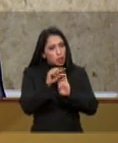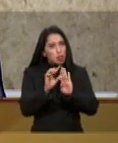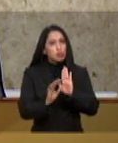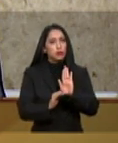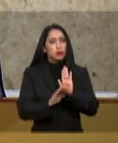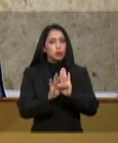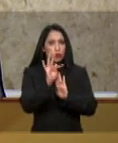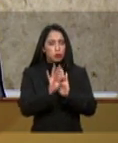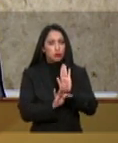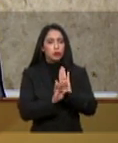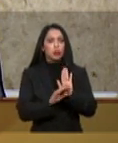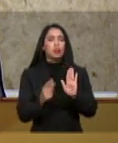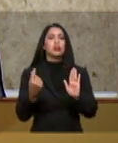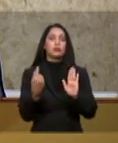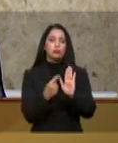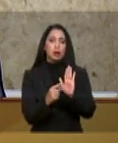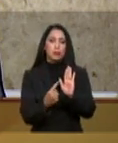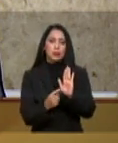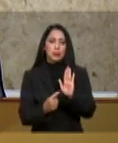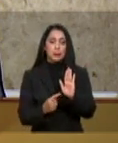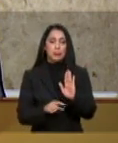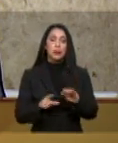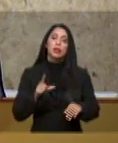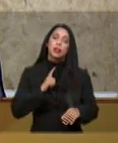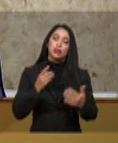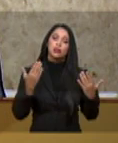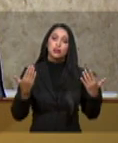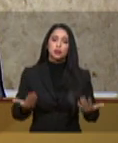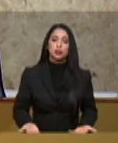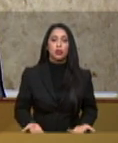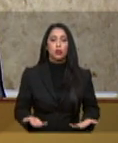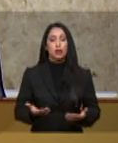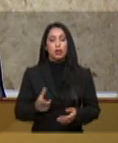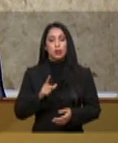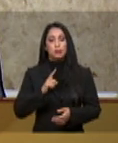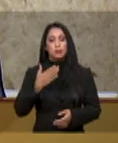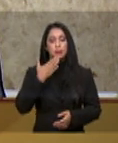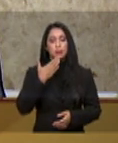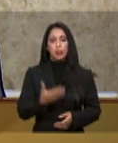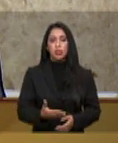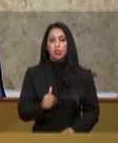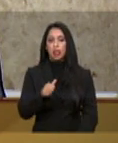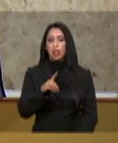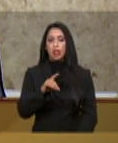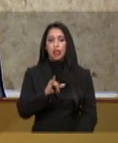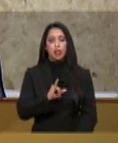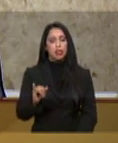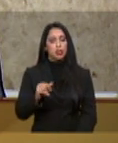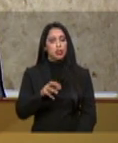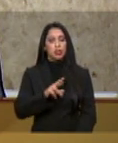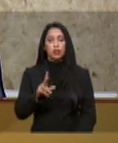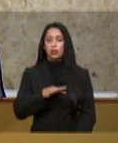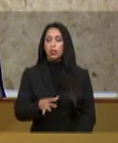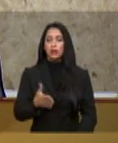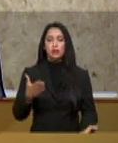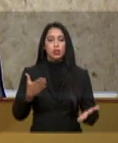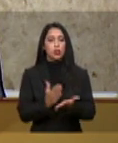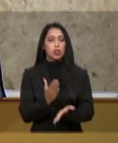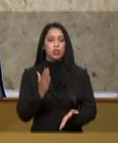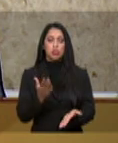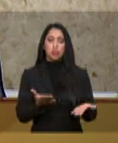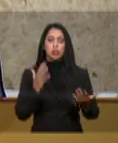apenas ouvimos sua voz. Dependente do caput, pense que a presente ADI não deve ser conhecida. A esse